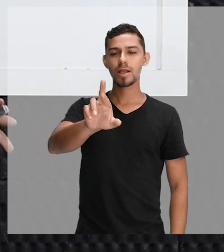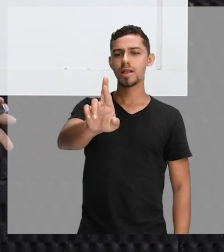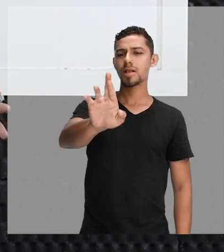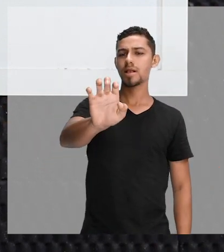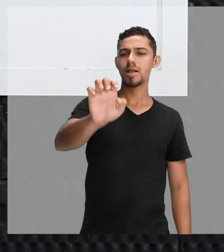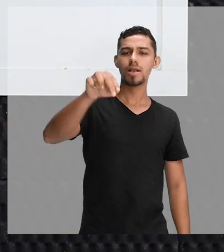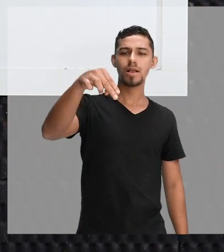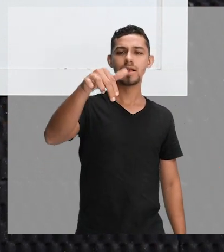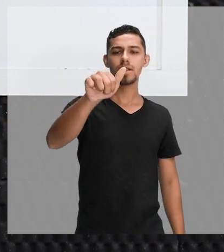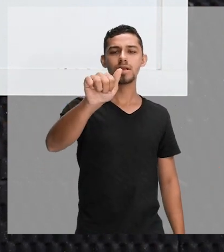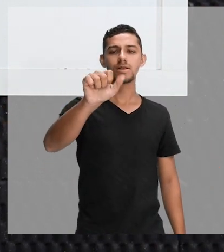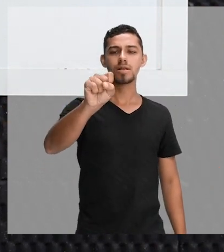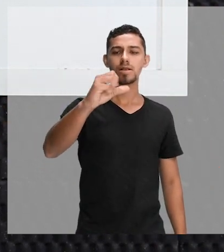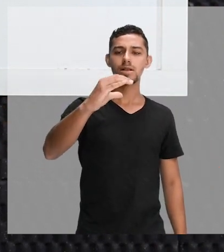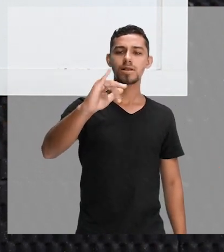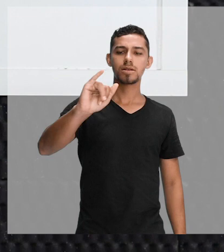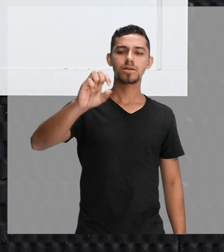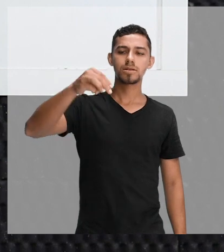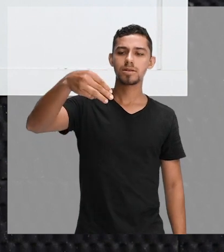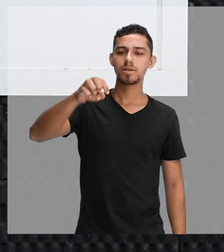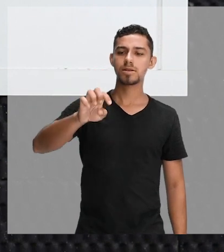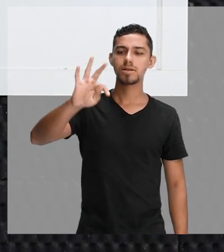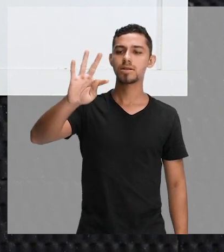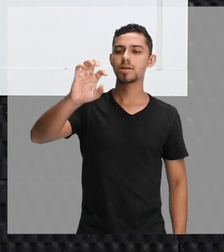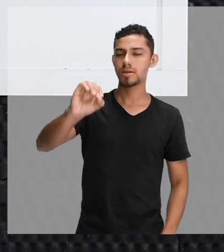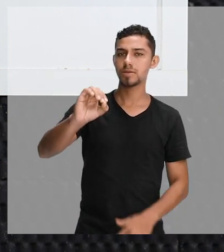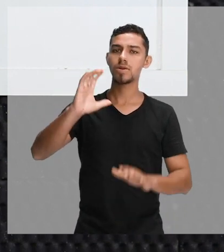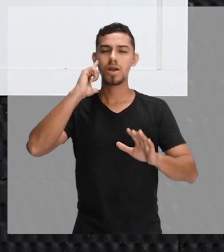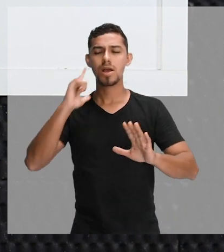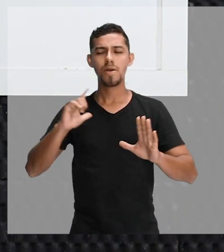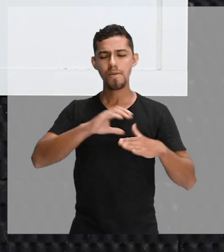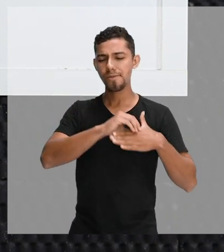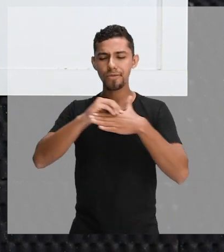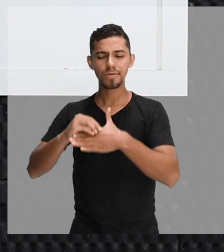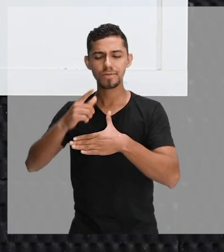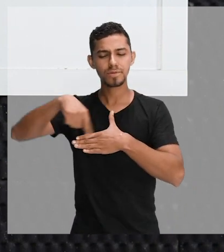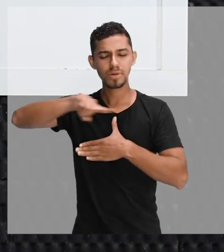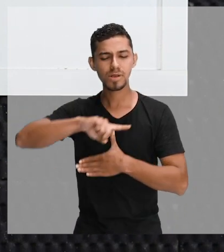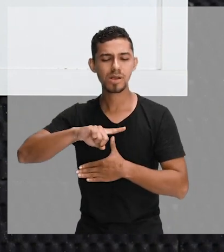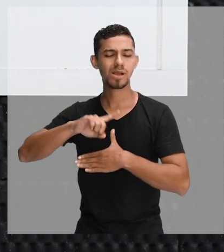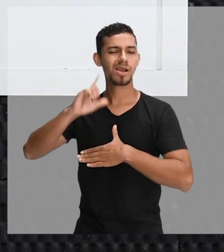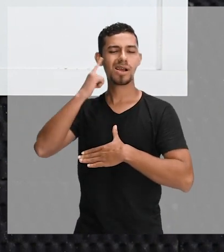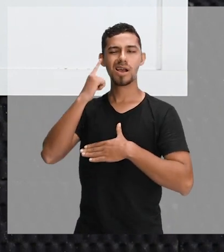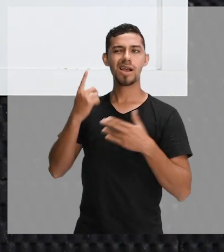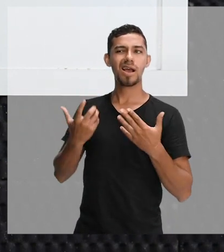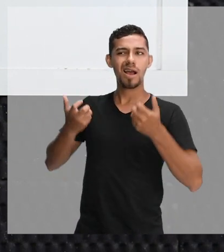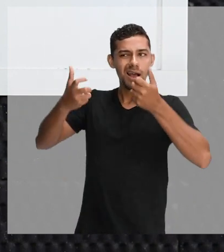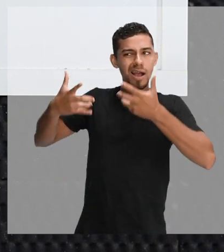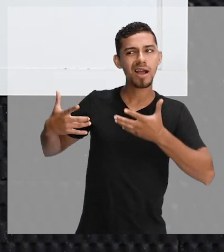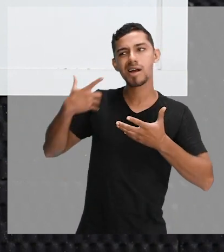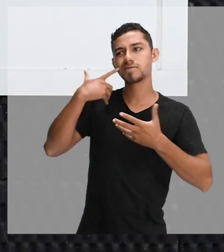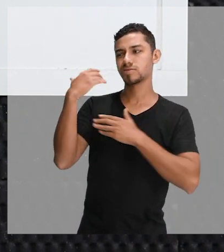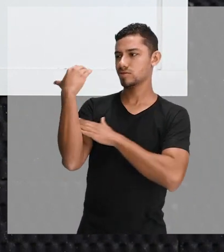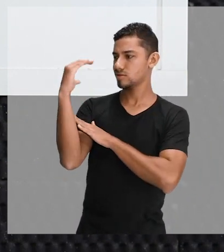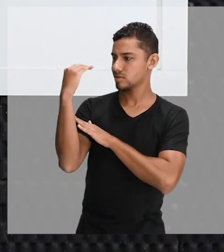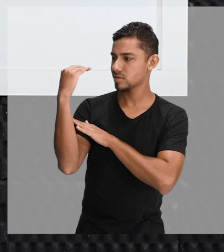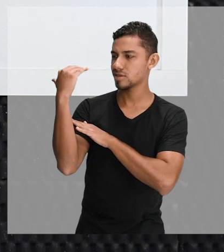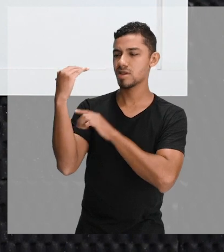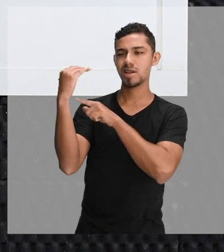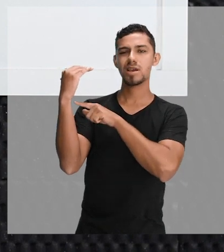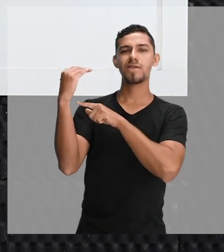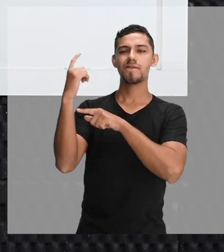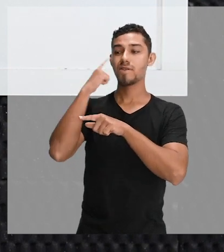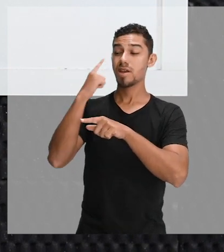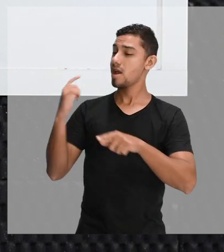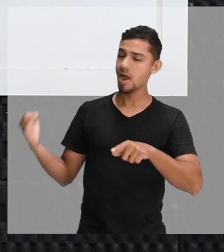que isso. Eu vou puxar para a nossa alçada, para a nossa filosofia. Então nós temos o Renascimento científico, que é